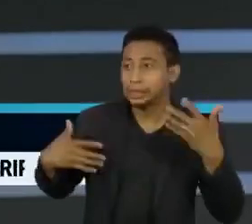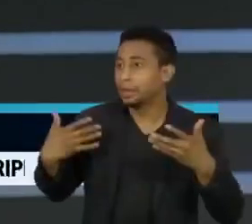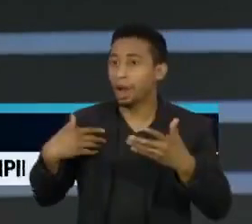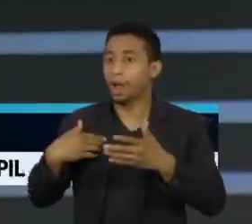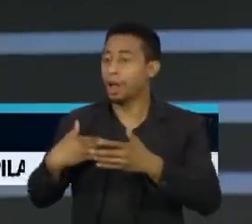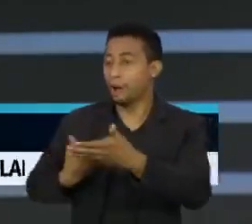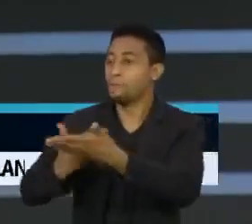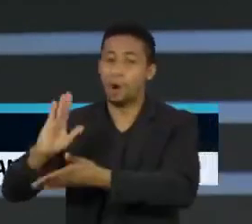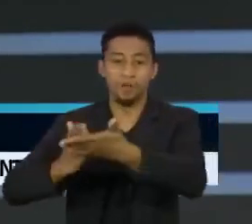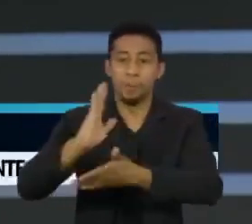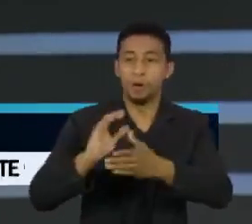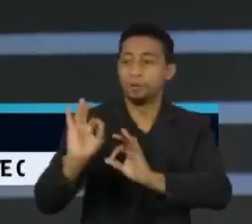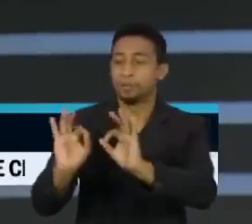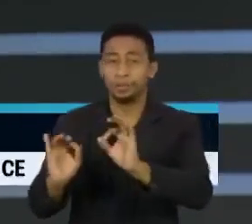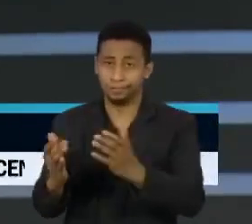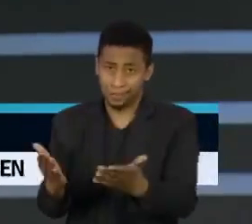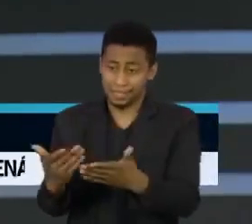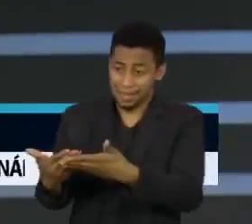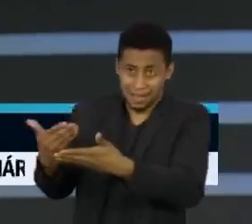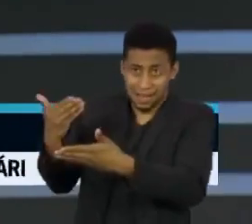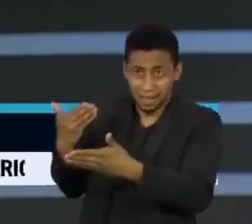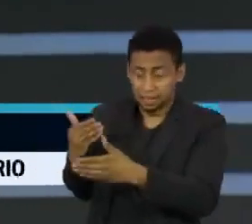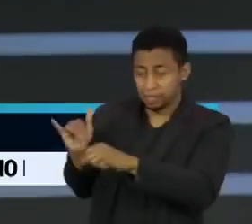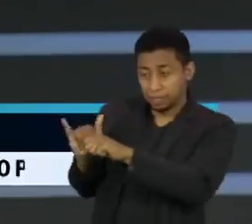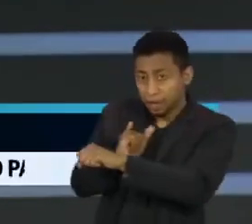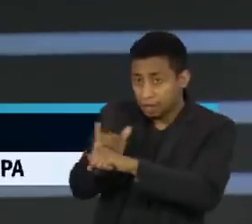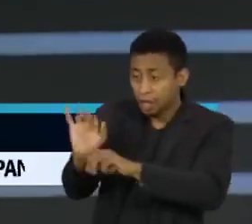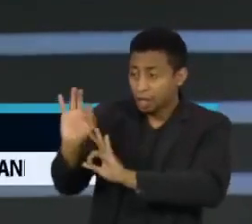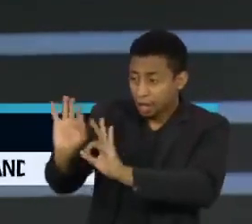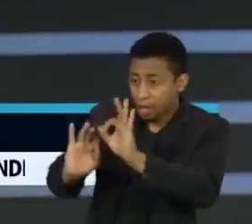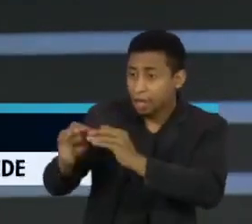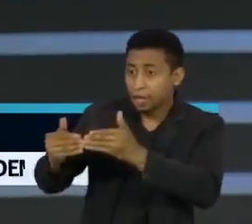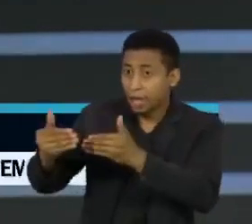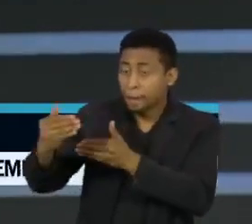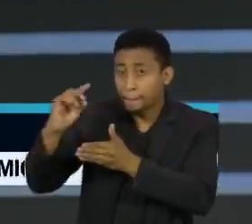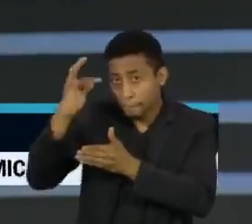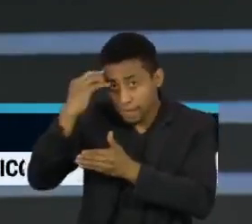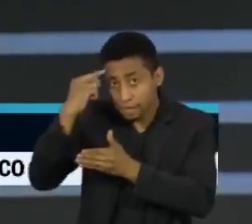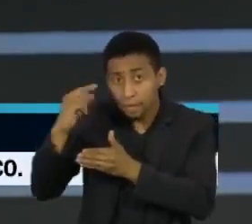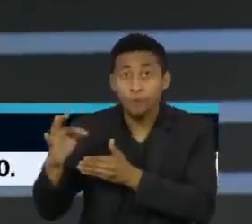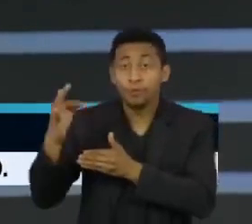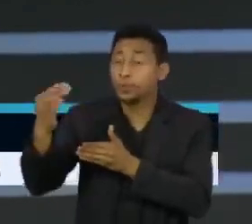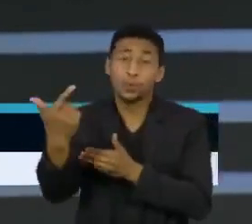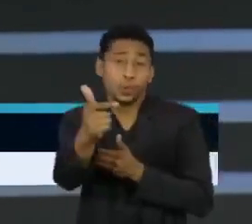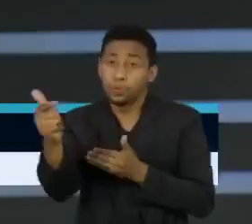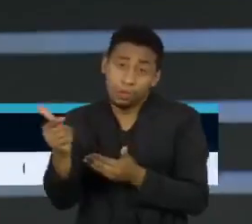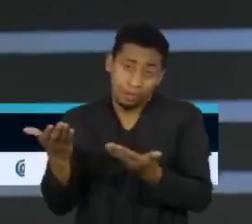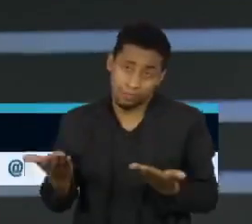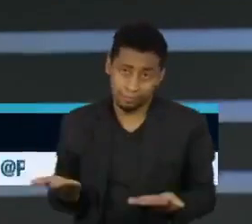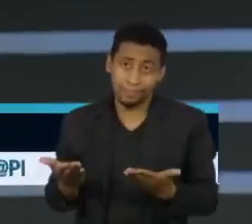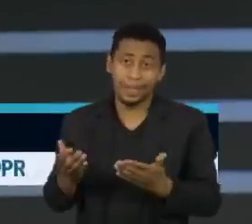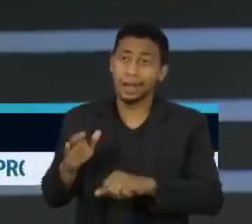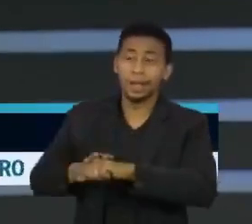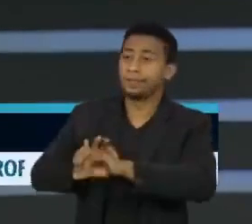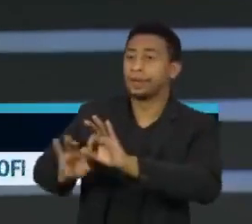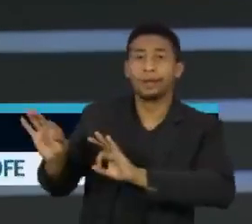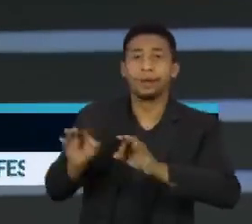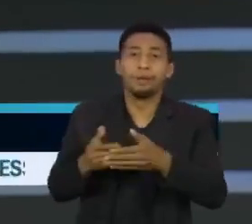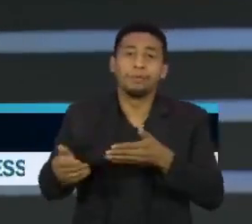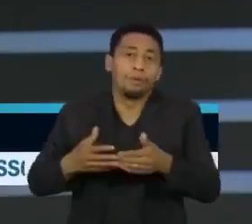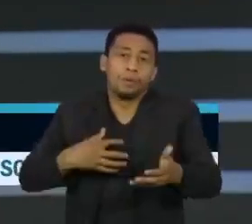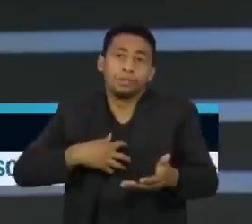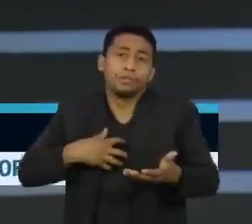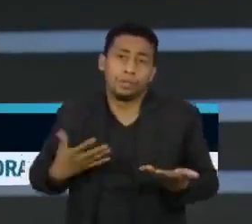um planejamento estratégico, não tem um projeto de médio e longo prazo, vai apagando incêndios conforme eles aparecem,